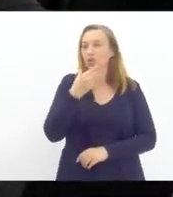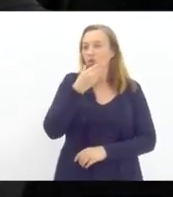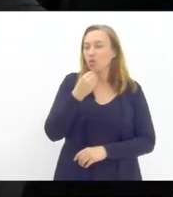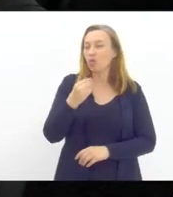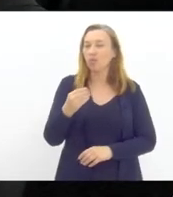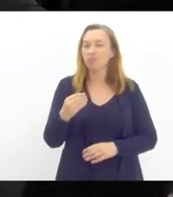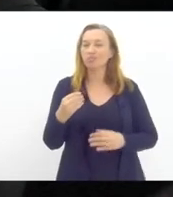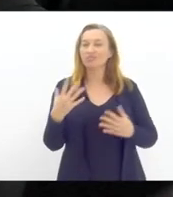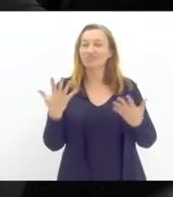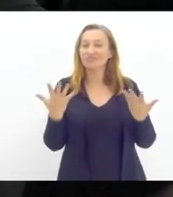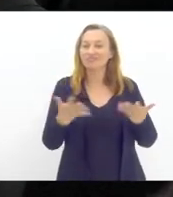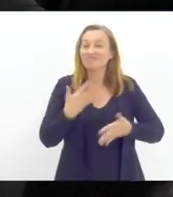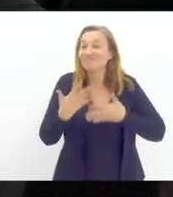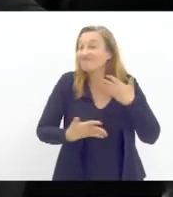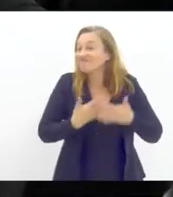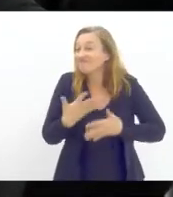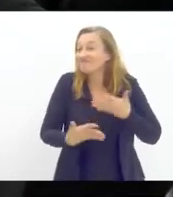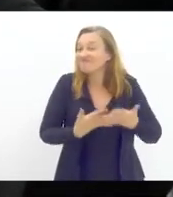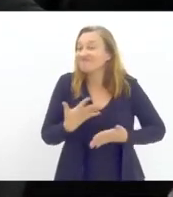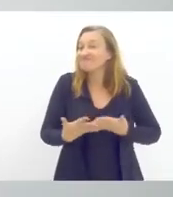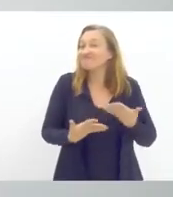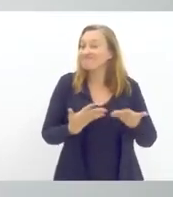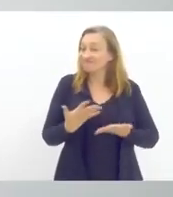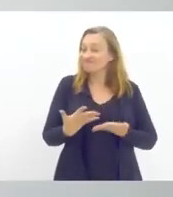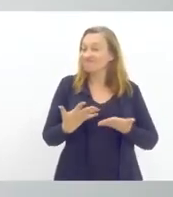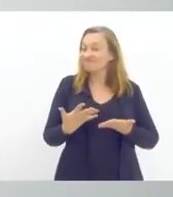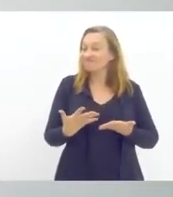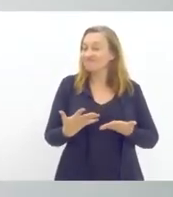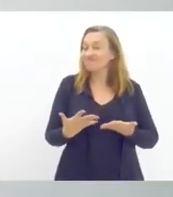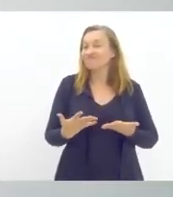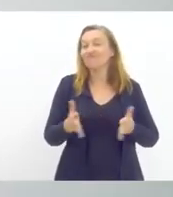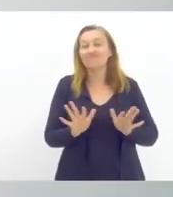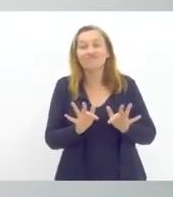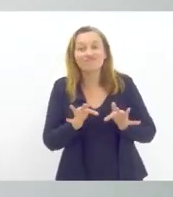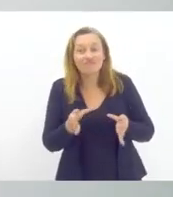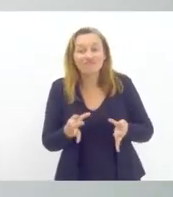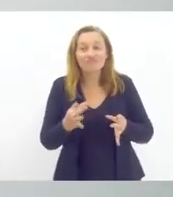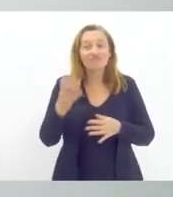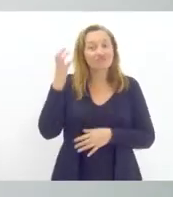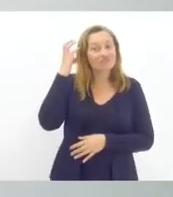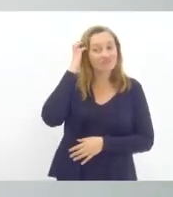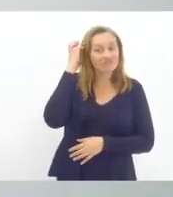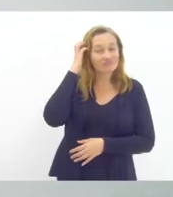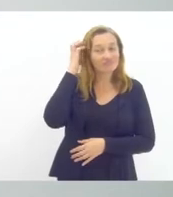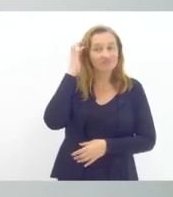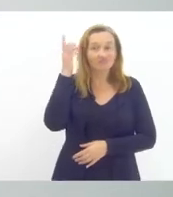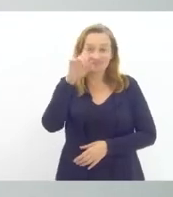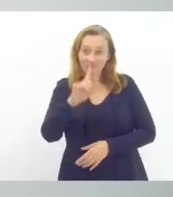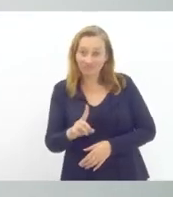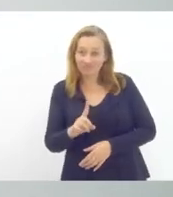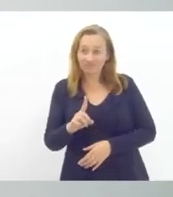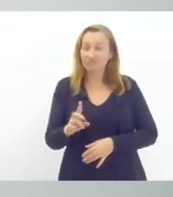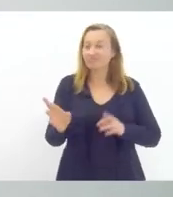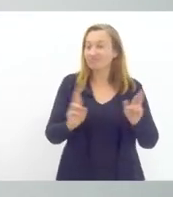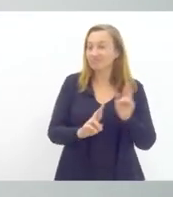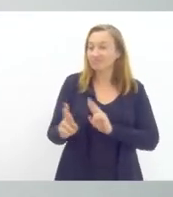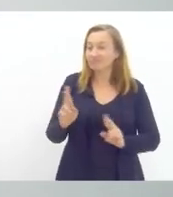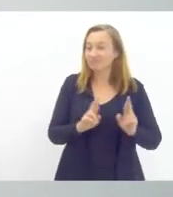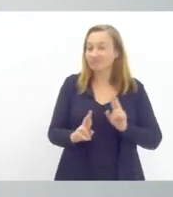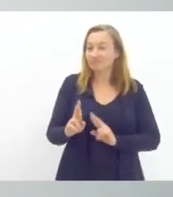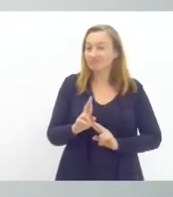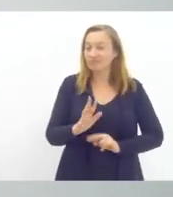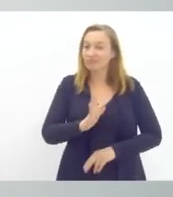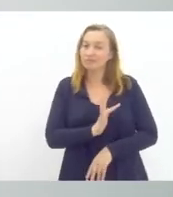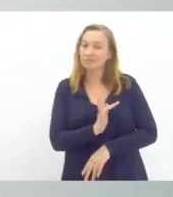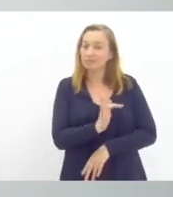simpático carismático Alegre e criativos espontâneo locutor de rádio diretor possui relação íntima com